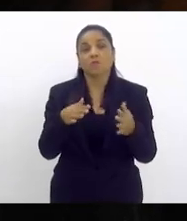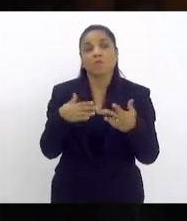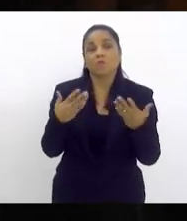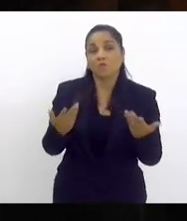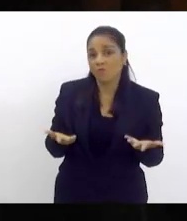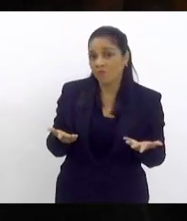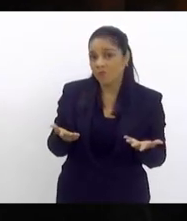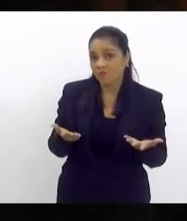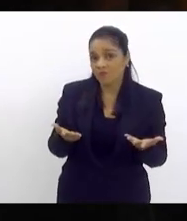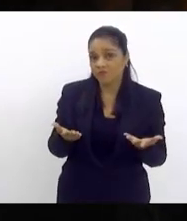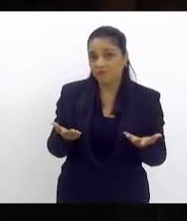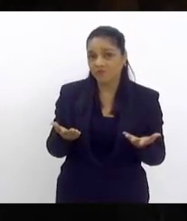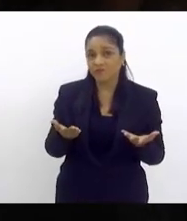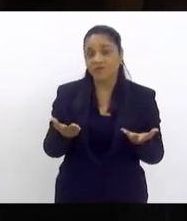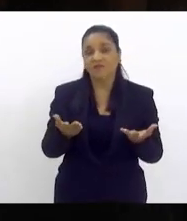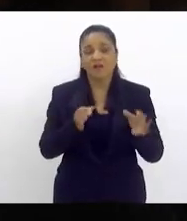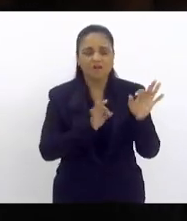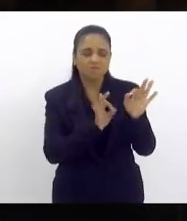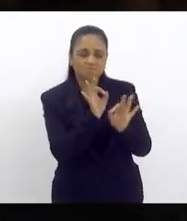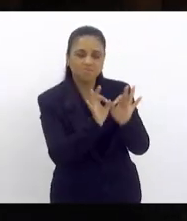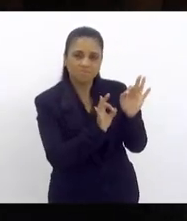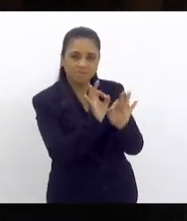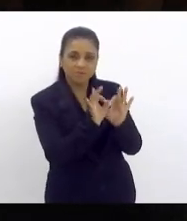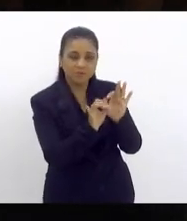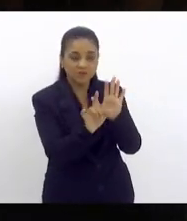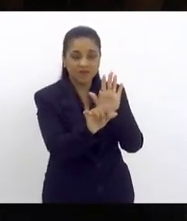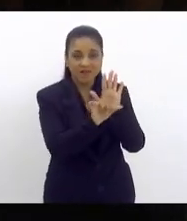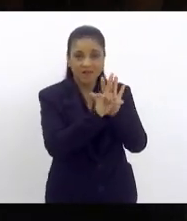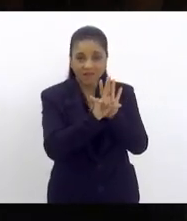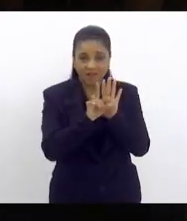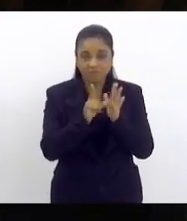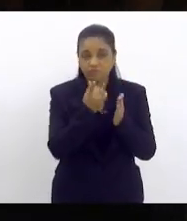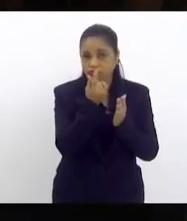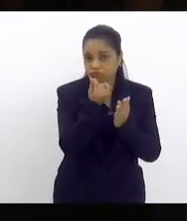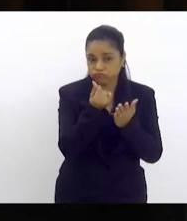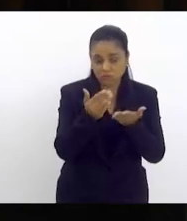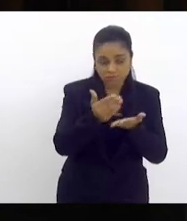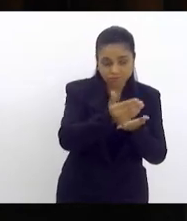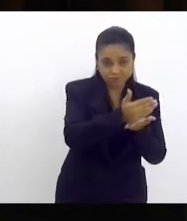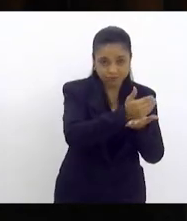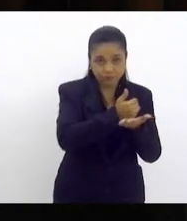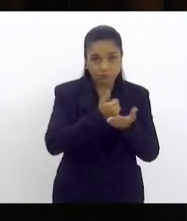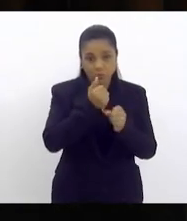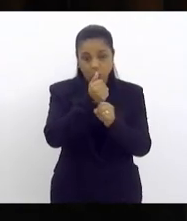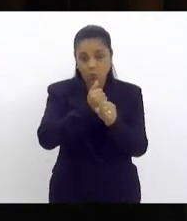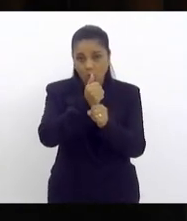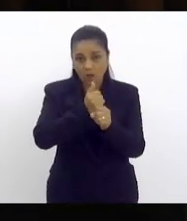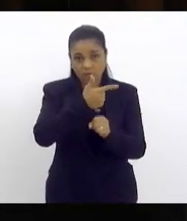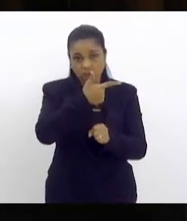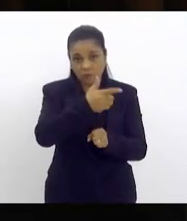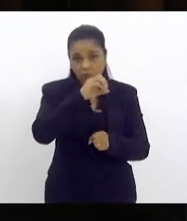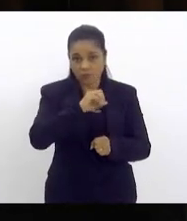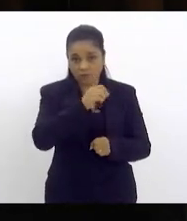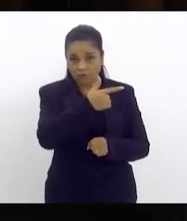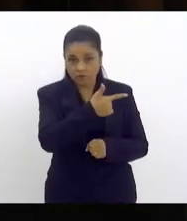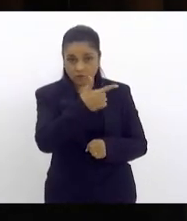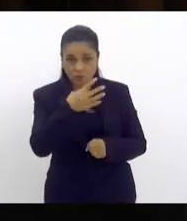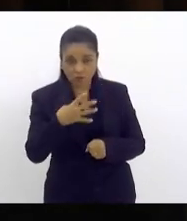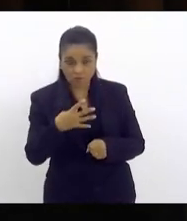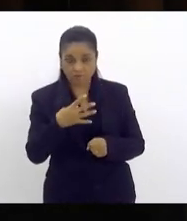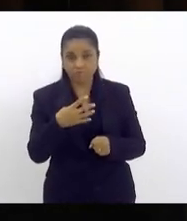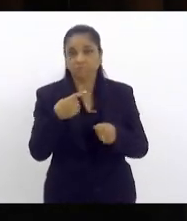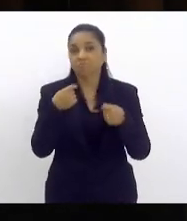nós teremos a elaboração da lei orçamentária anual de 2024.